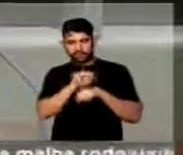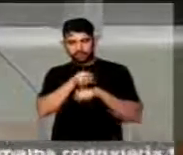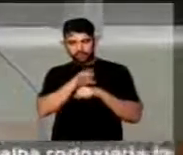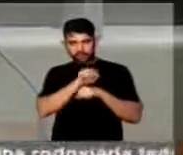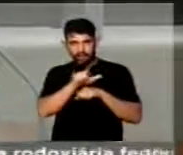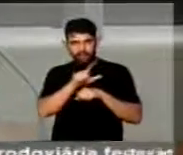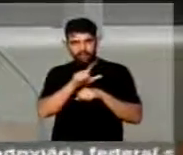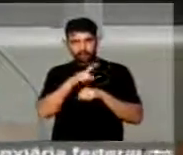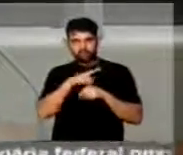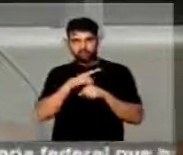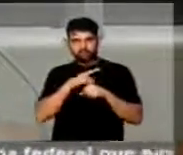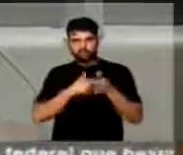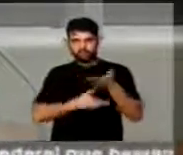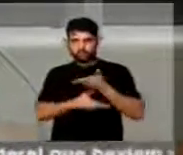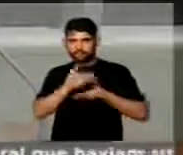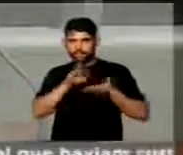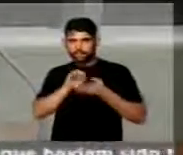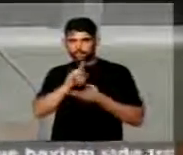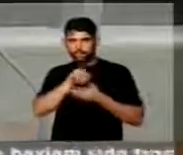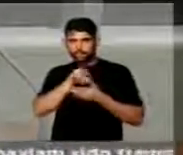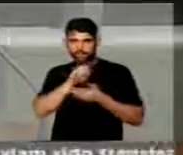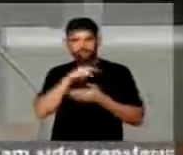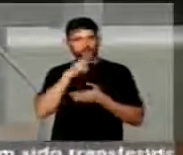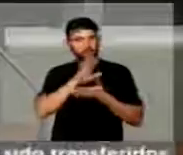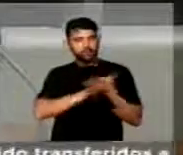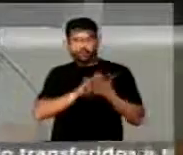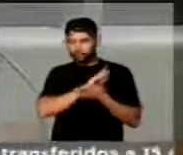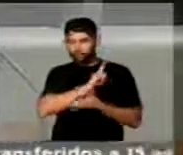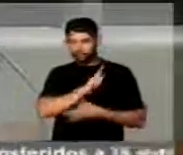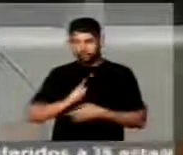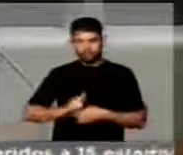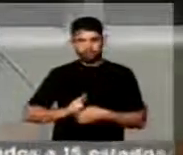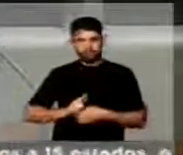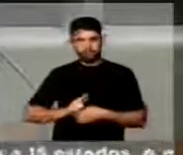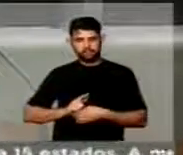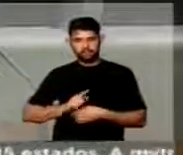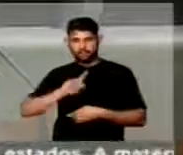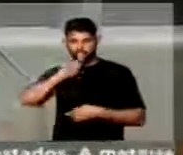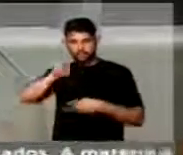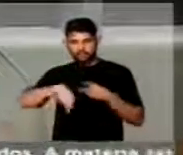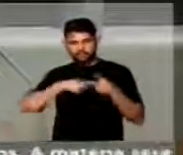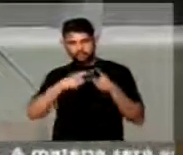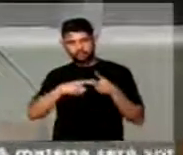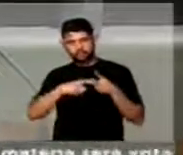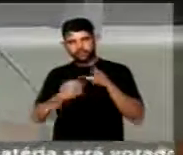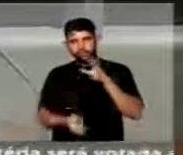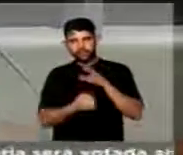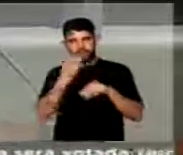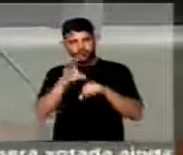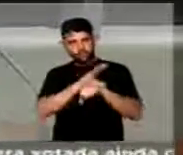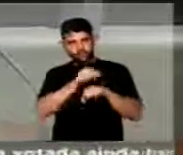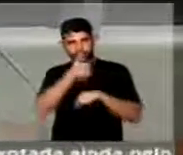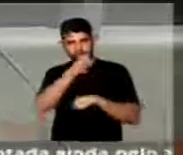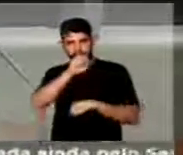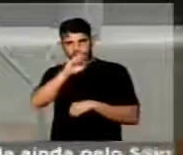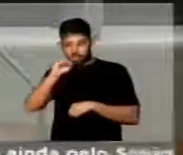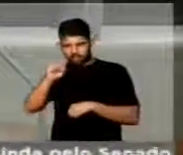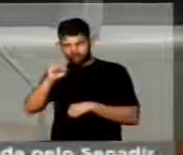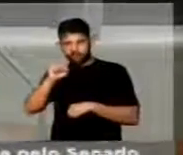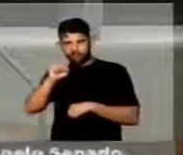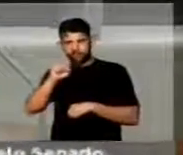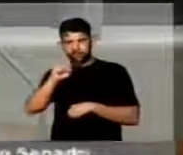constitucionais transitórias. Nenhum governo, depois da Constituição